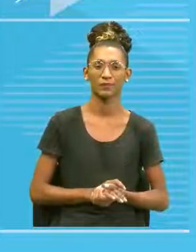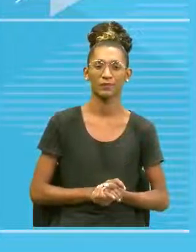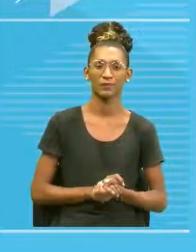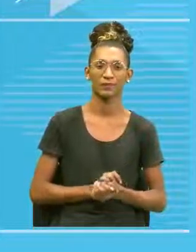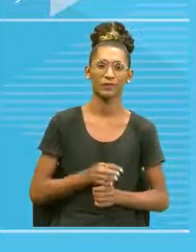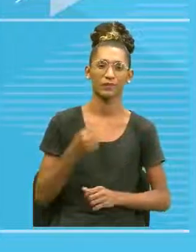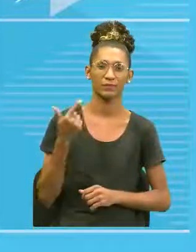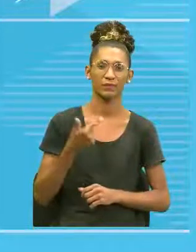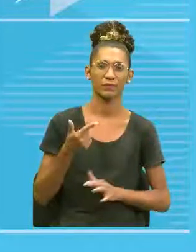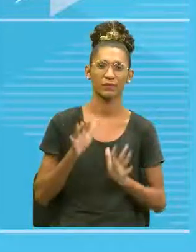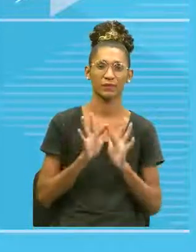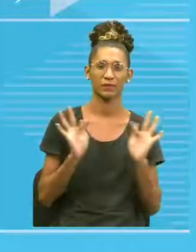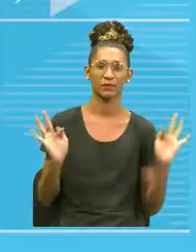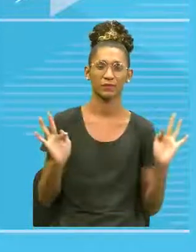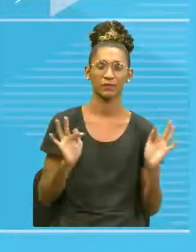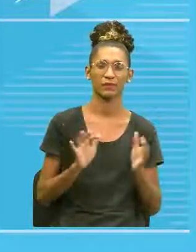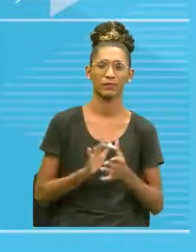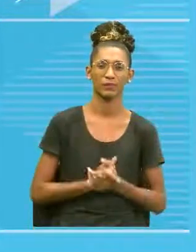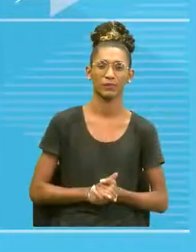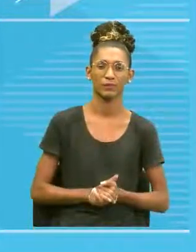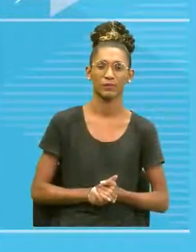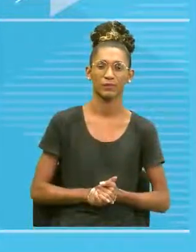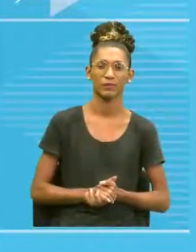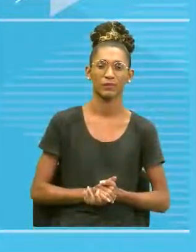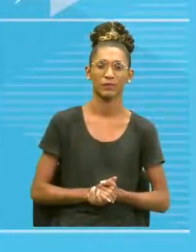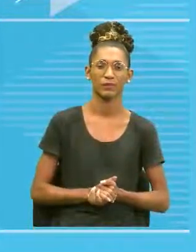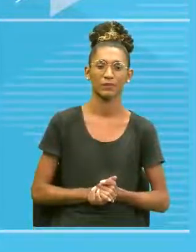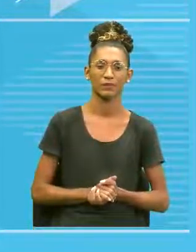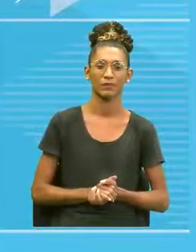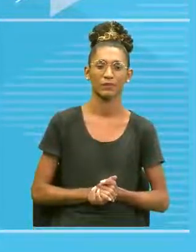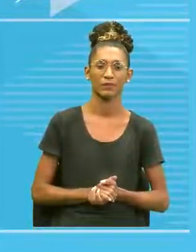a segunda frase frase dois né